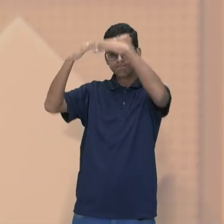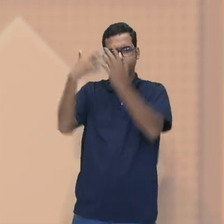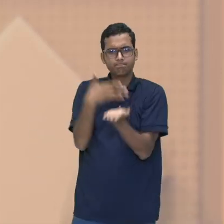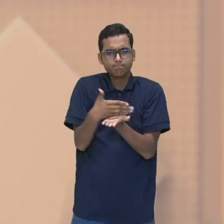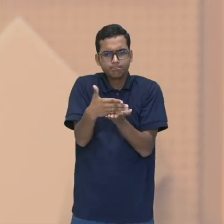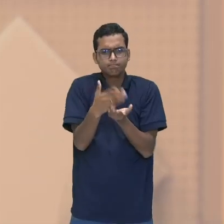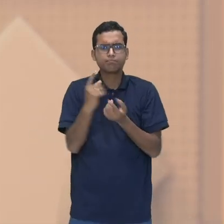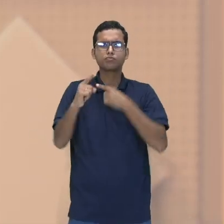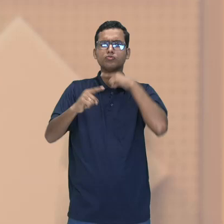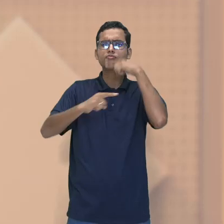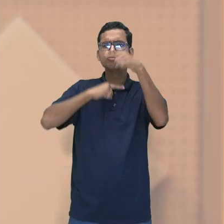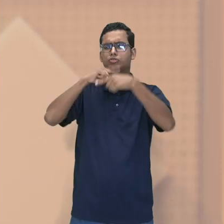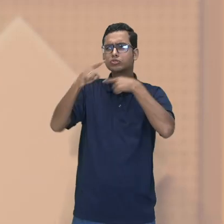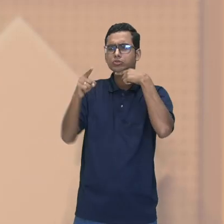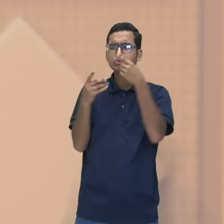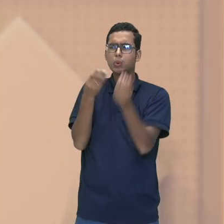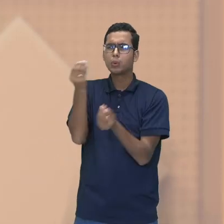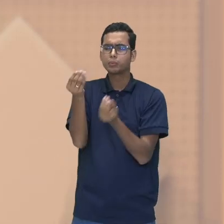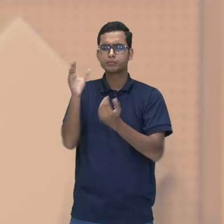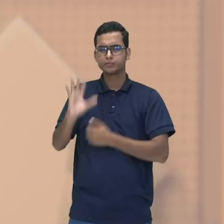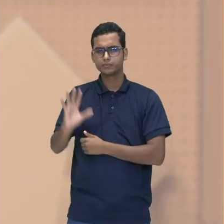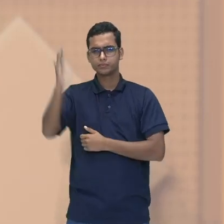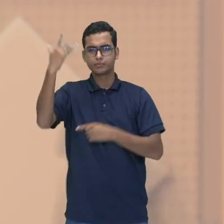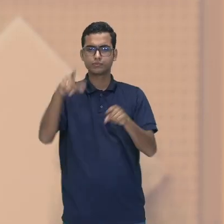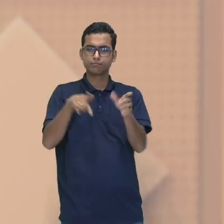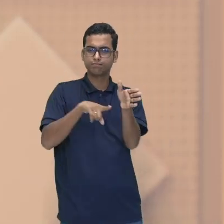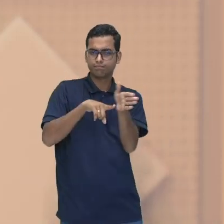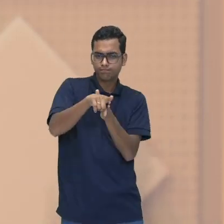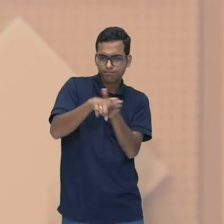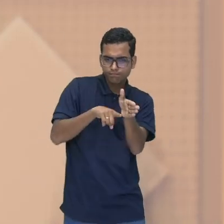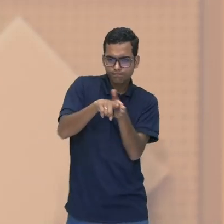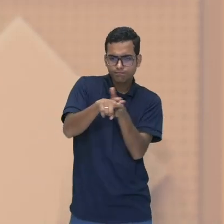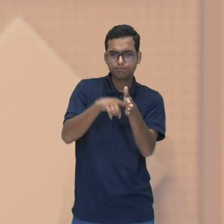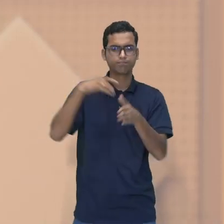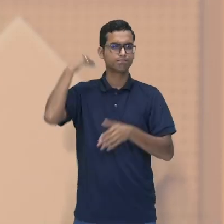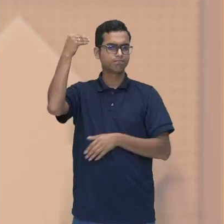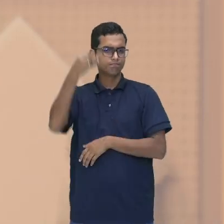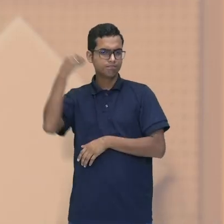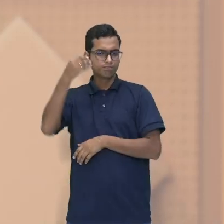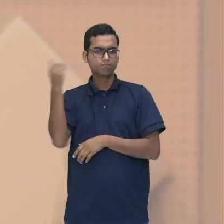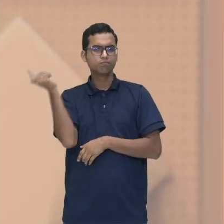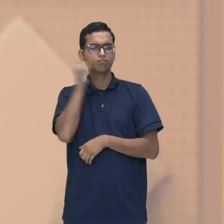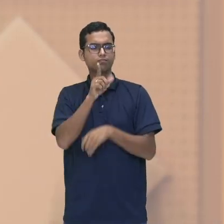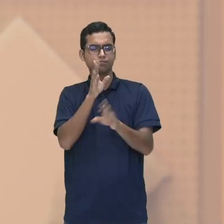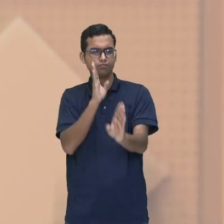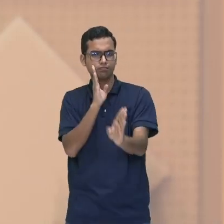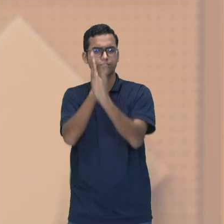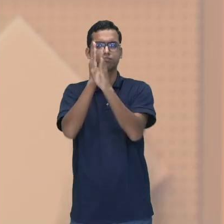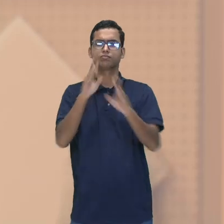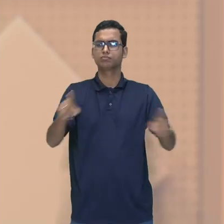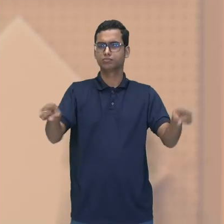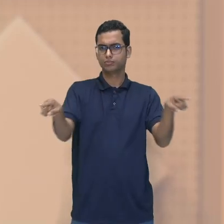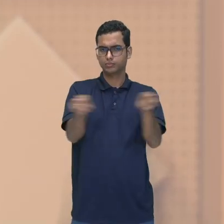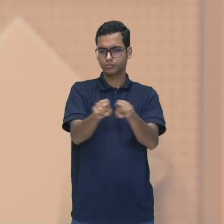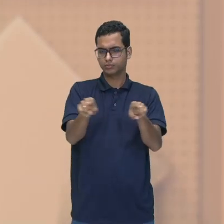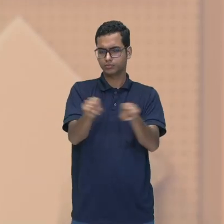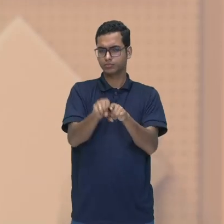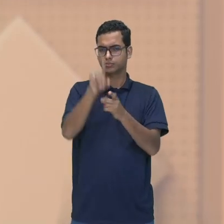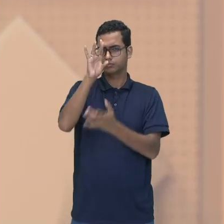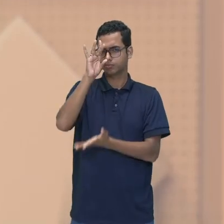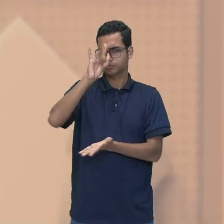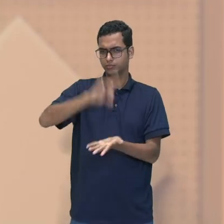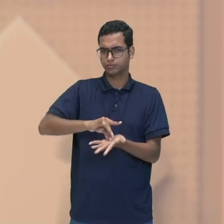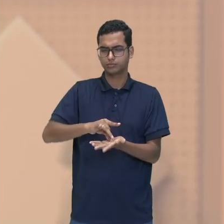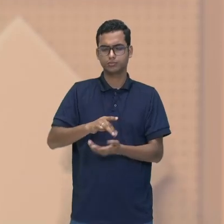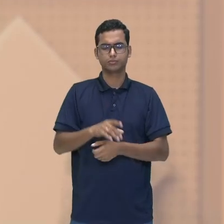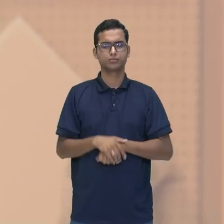a questionar essas situações e vai começar a fazer experimentos para poder justamente confirmar o que ele